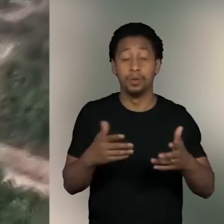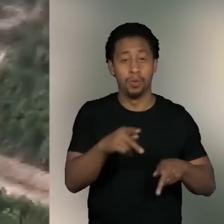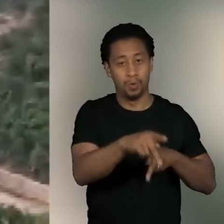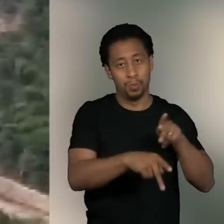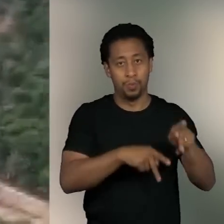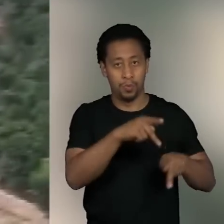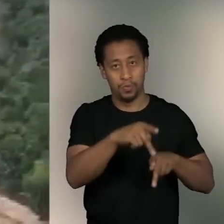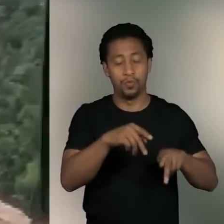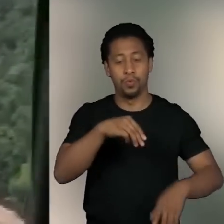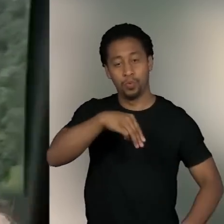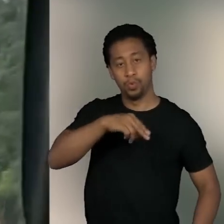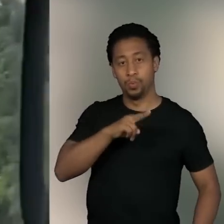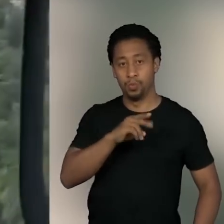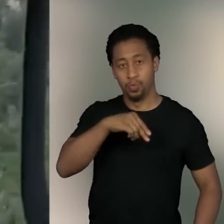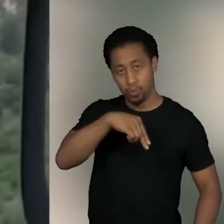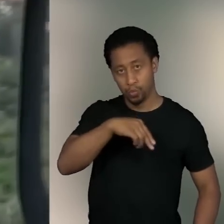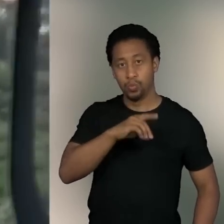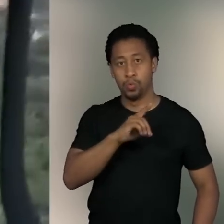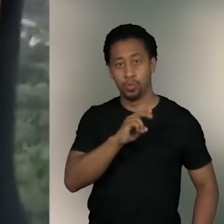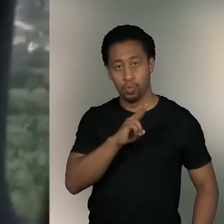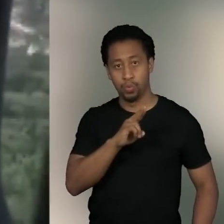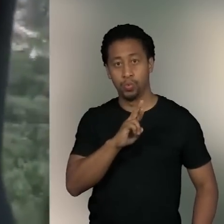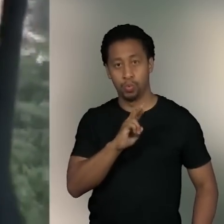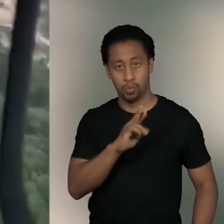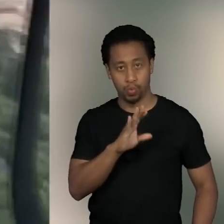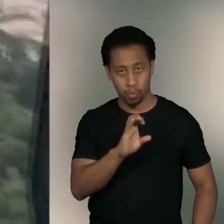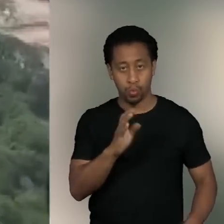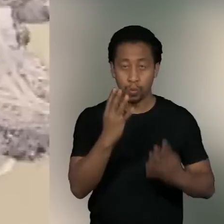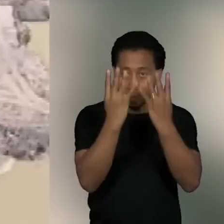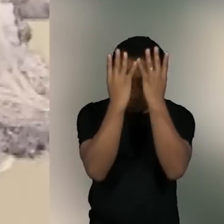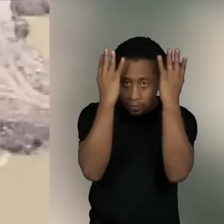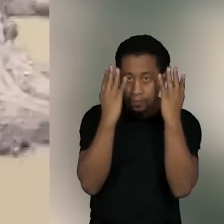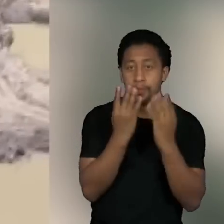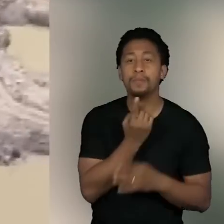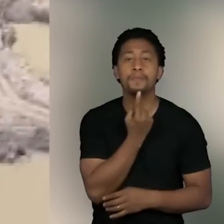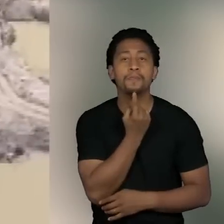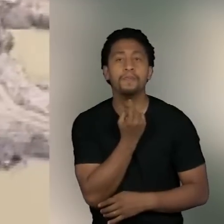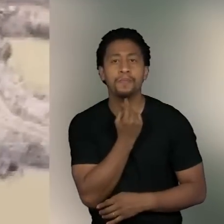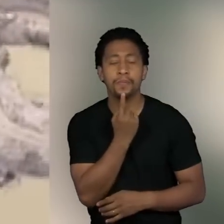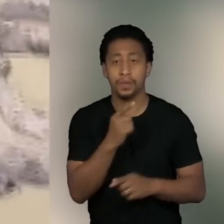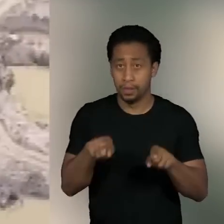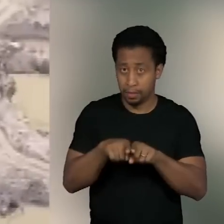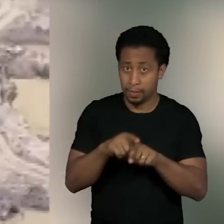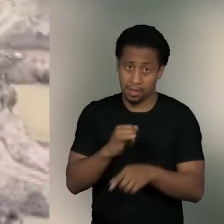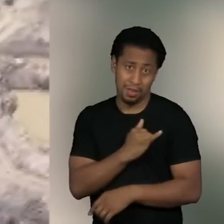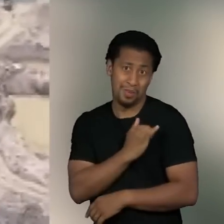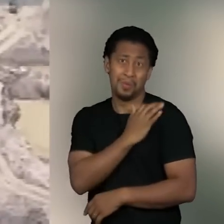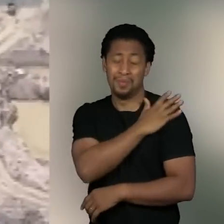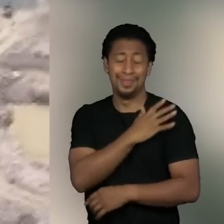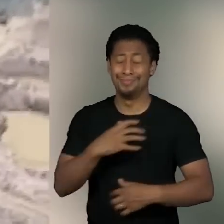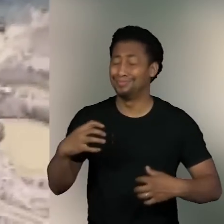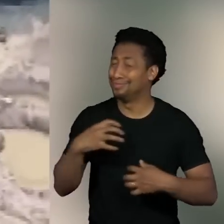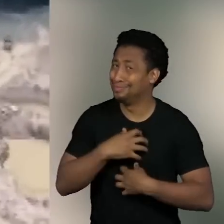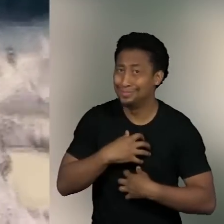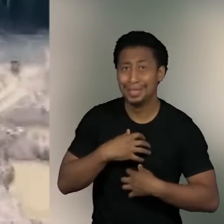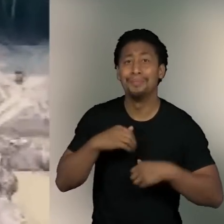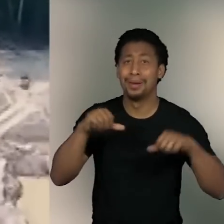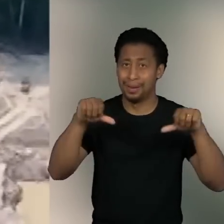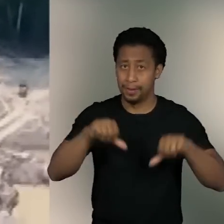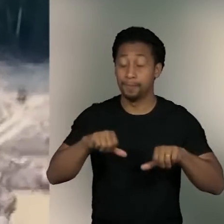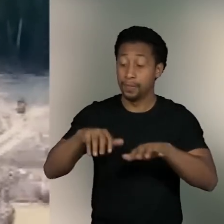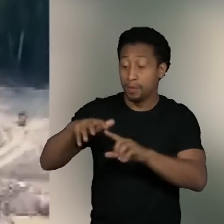conservam florestas, têm a existência ameaçada. Unidades de conservação, como parques e terras públicas